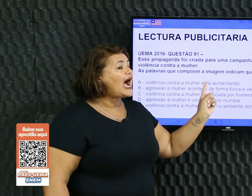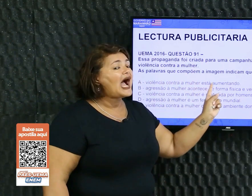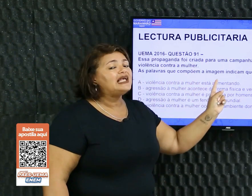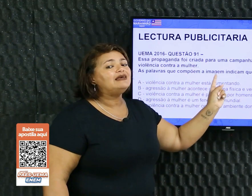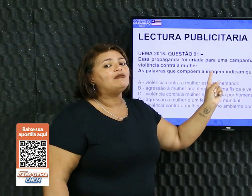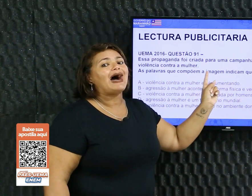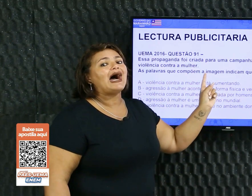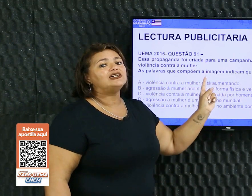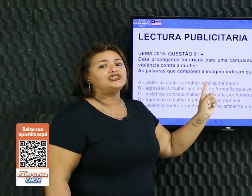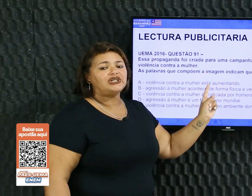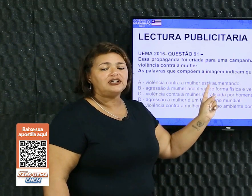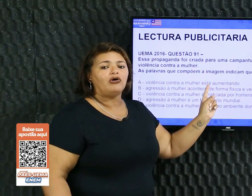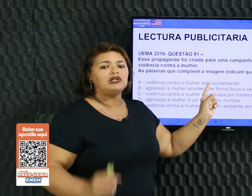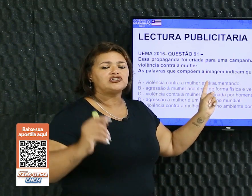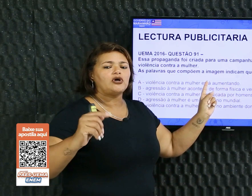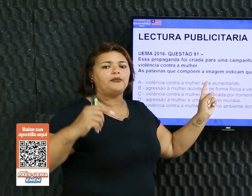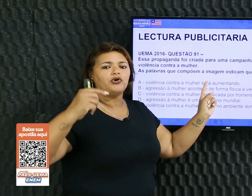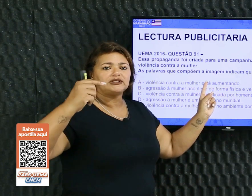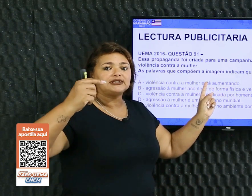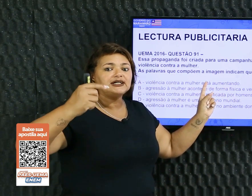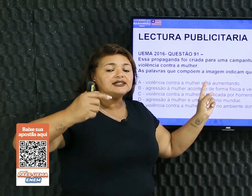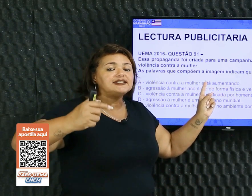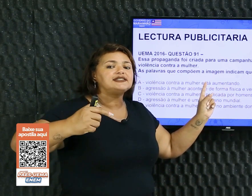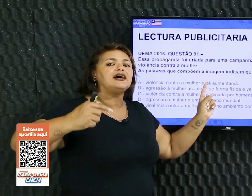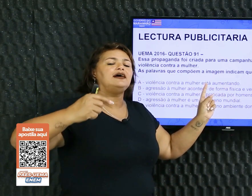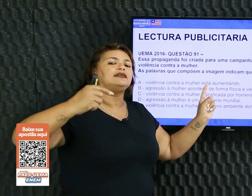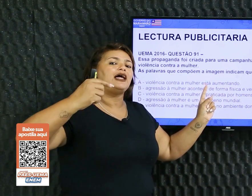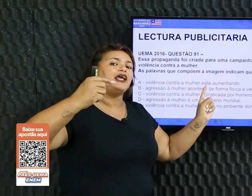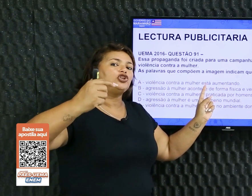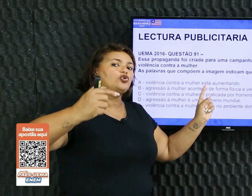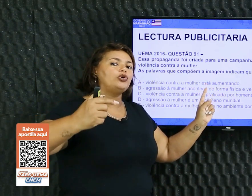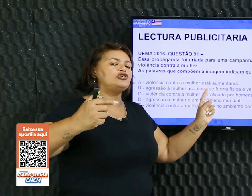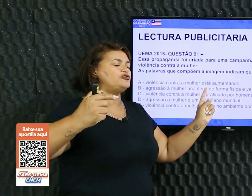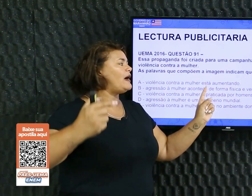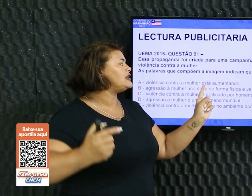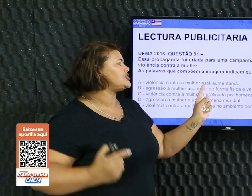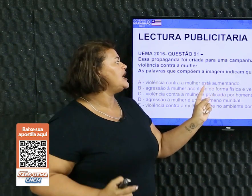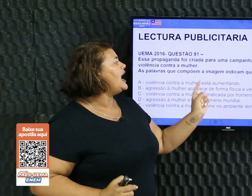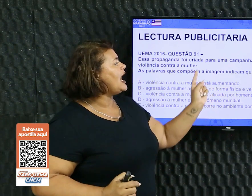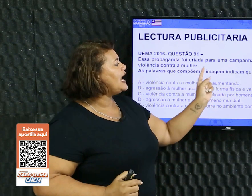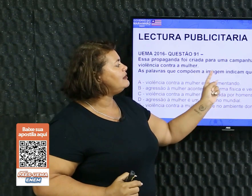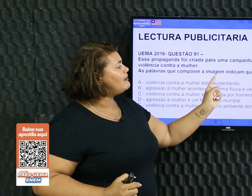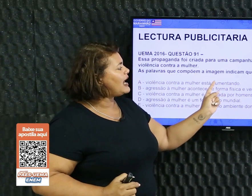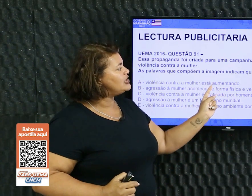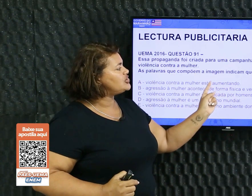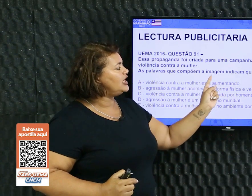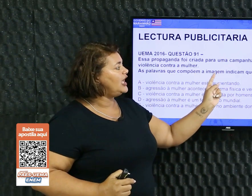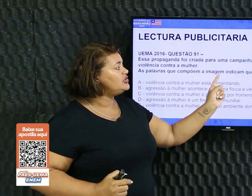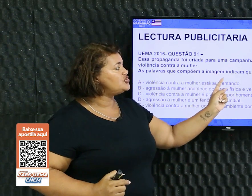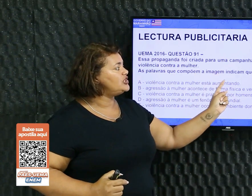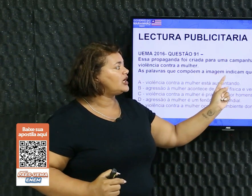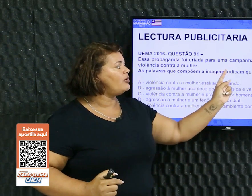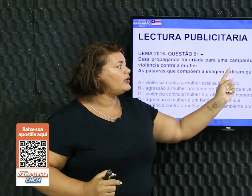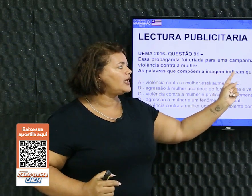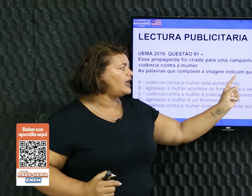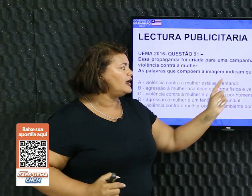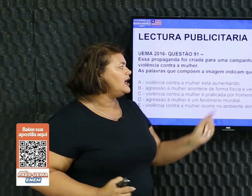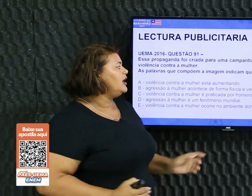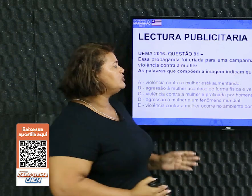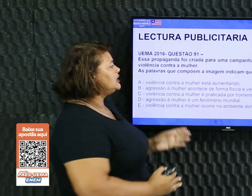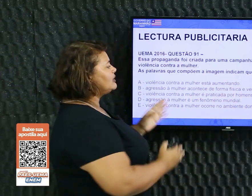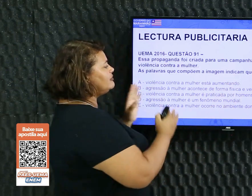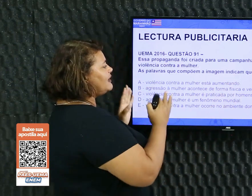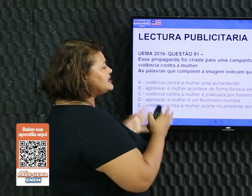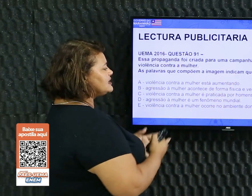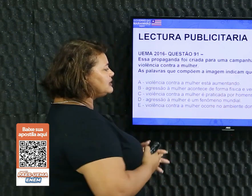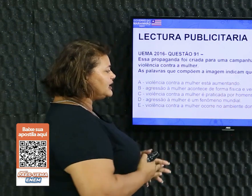compõem a imagem, olha só a importância da leitura de imagem. A imagem indicam que